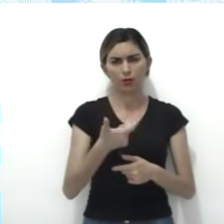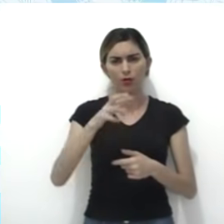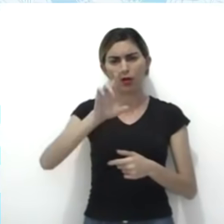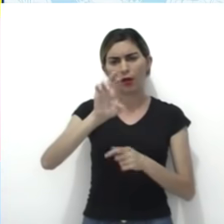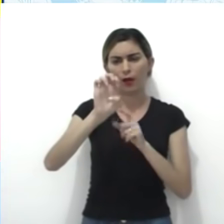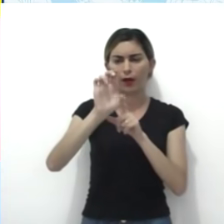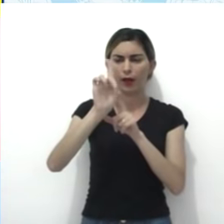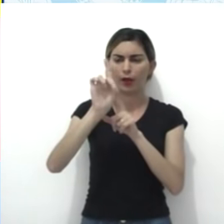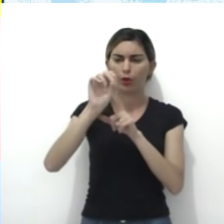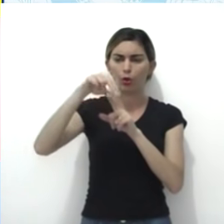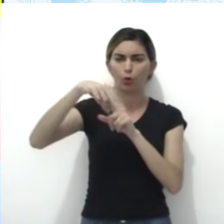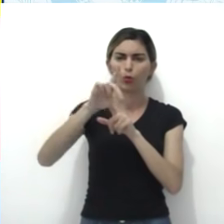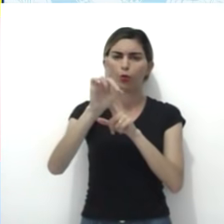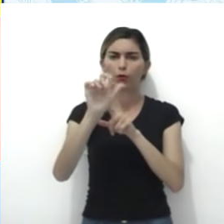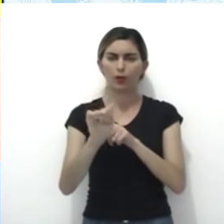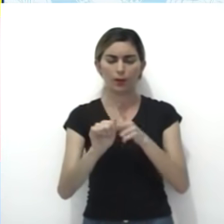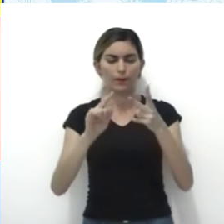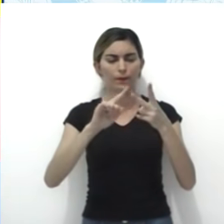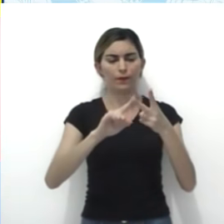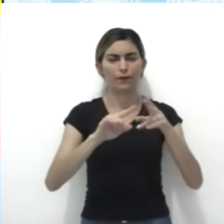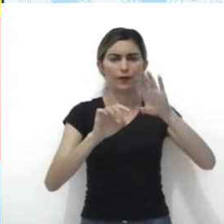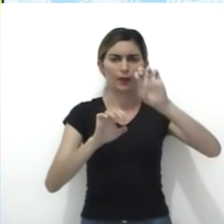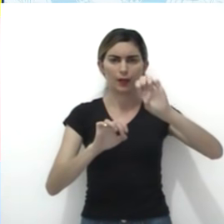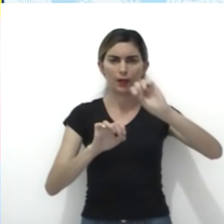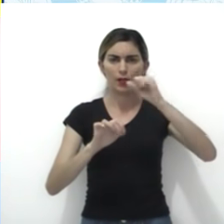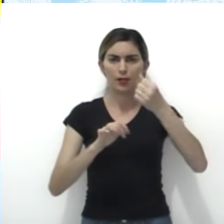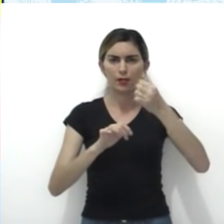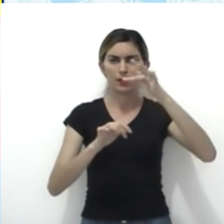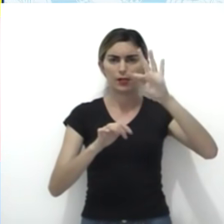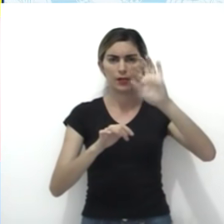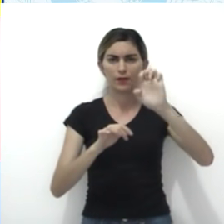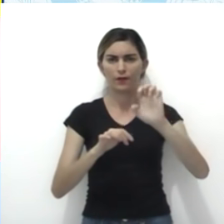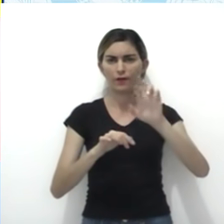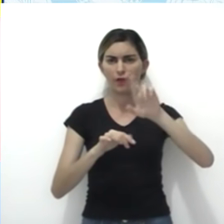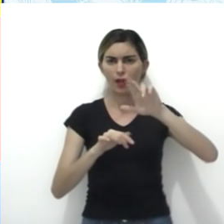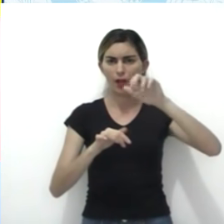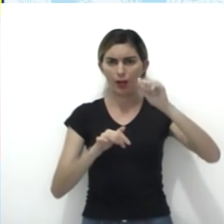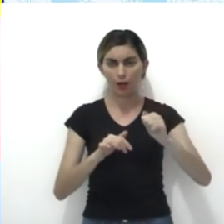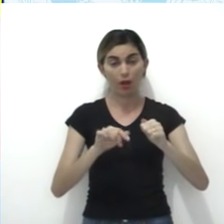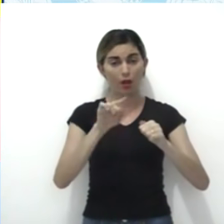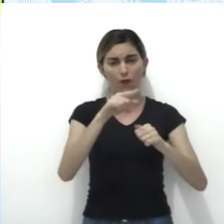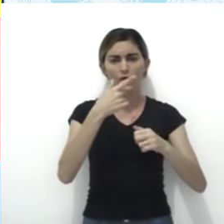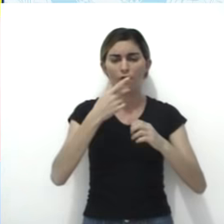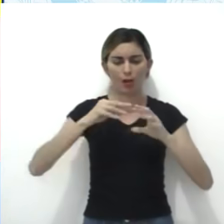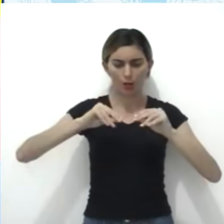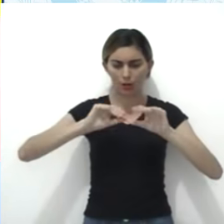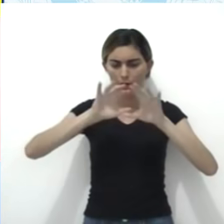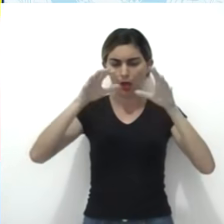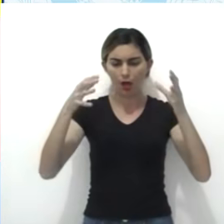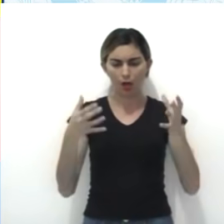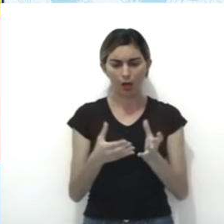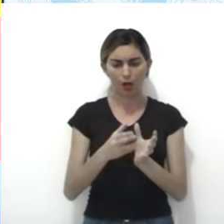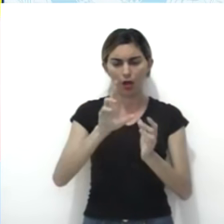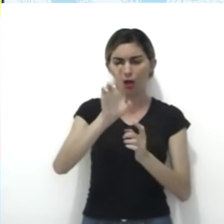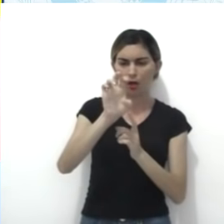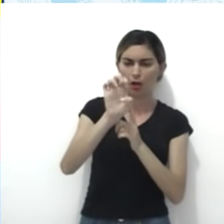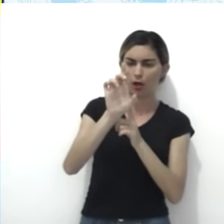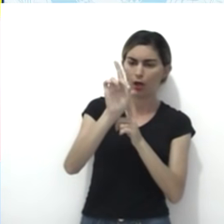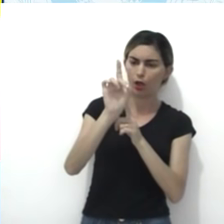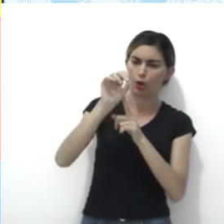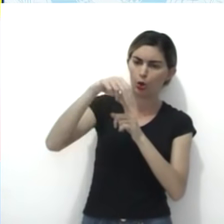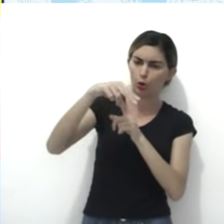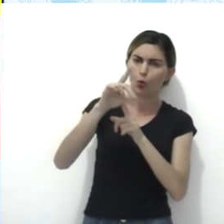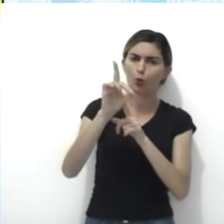entre a palavra redonda e esfera tá se eu digo o planeta terra é